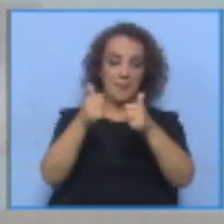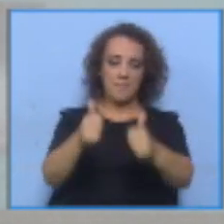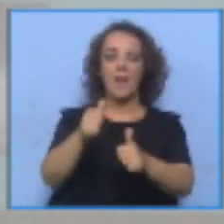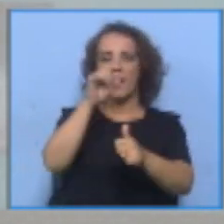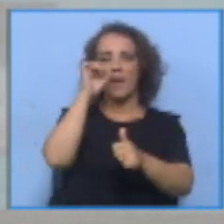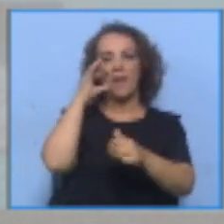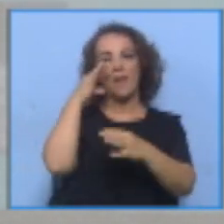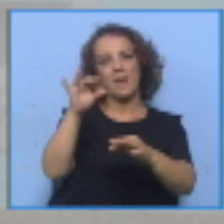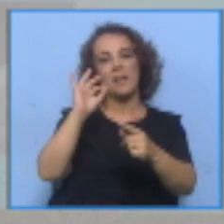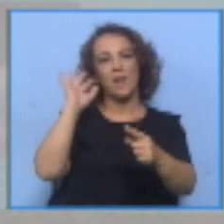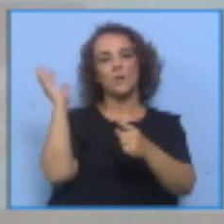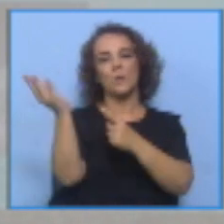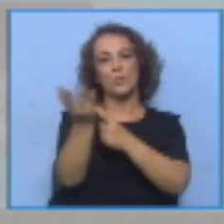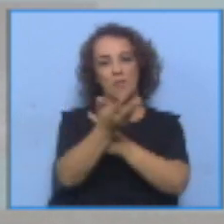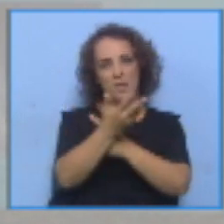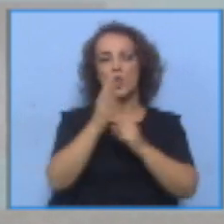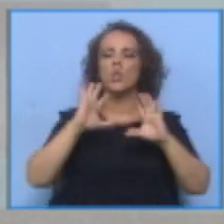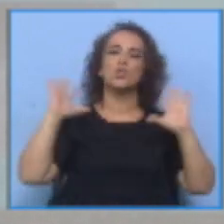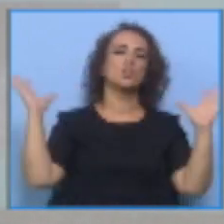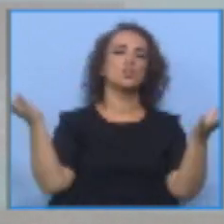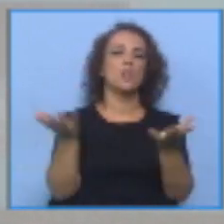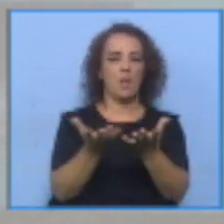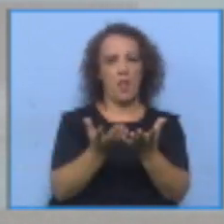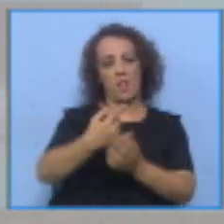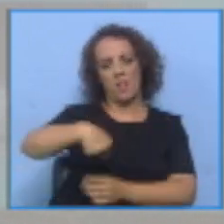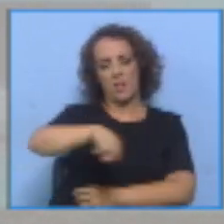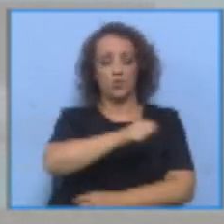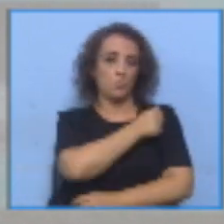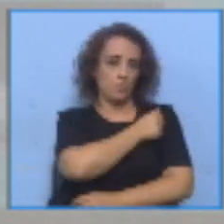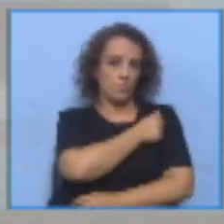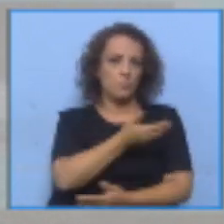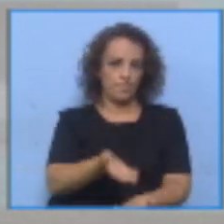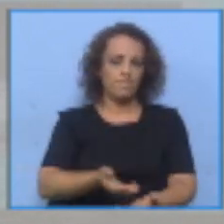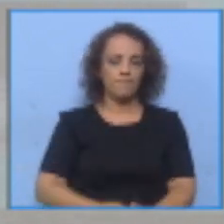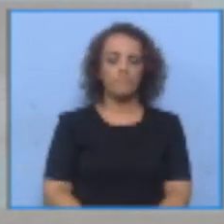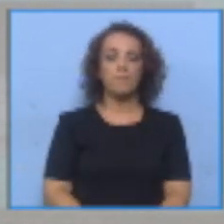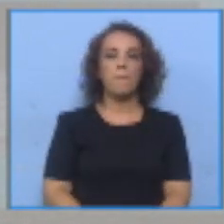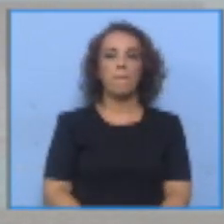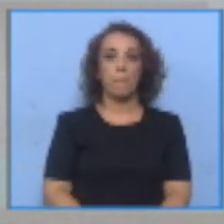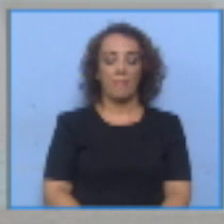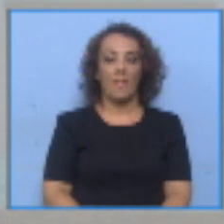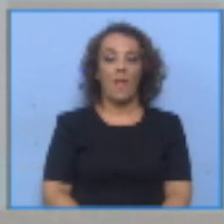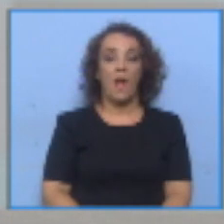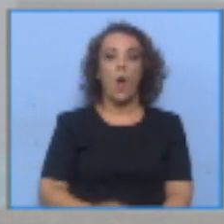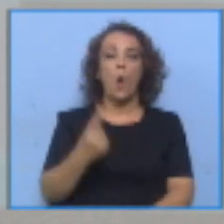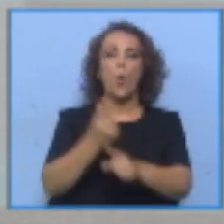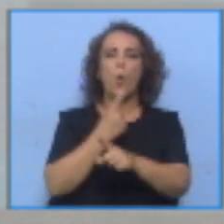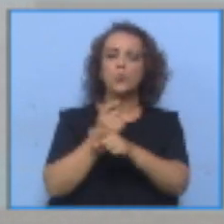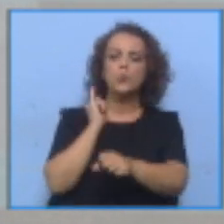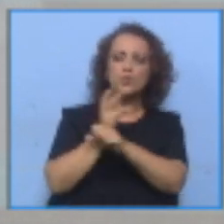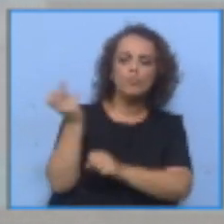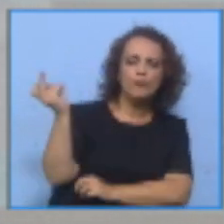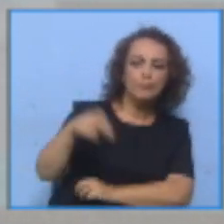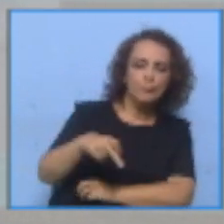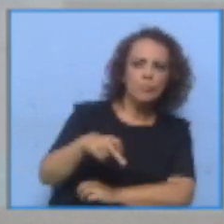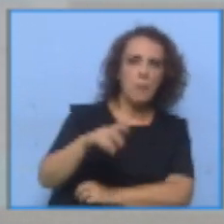natureza, considerando para a natureza todo o habitat onde eles estão. Então, a chegada de outros elementos, isso não quer dizer que nós temos